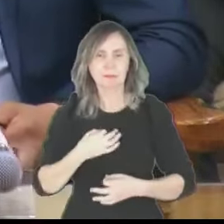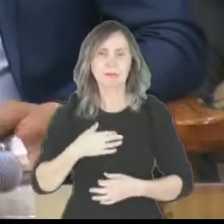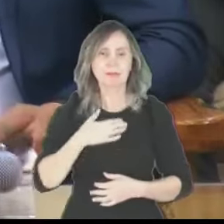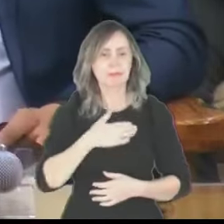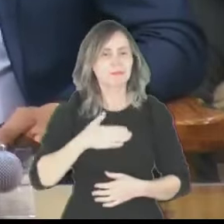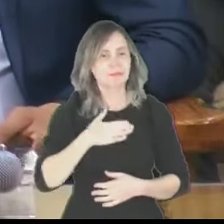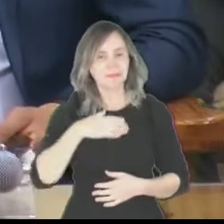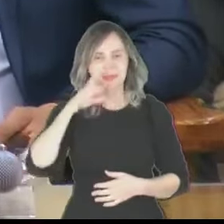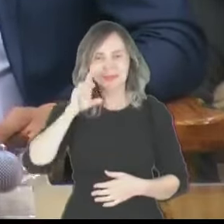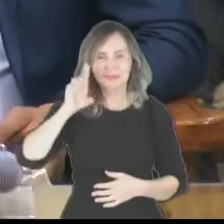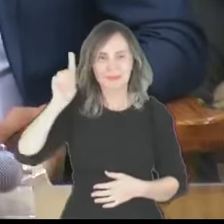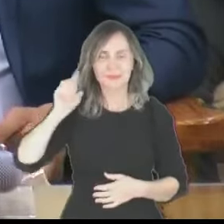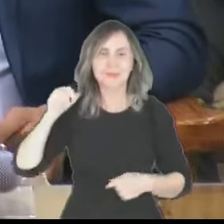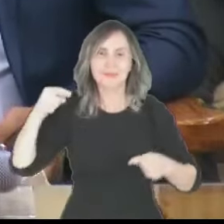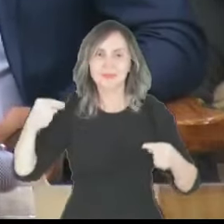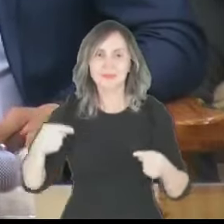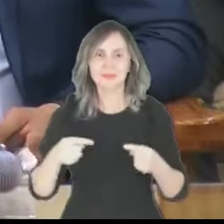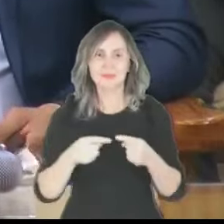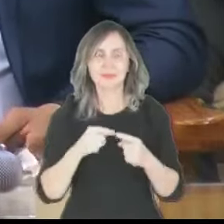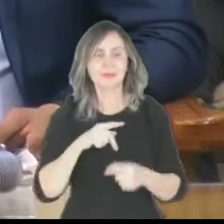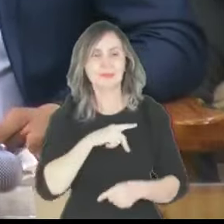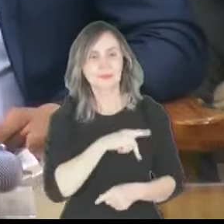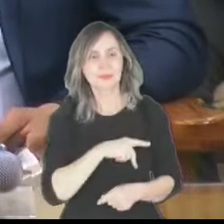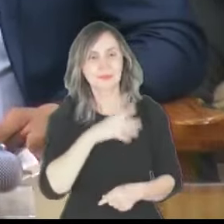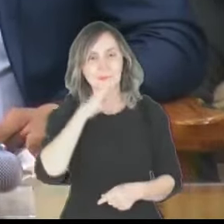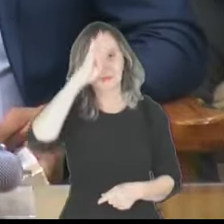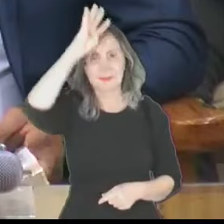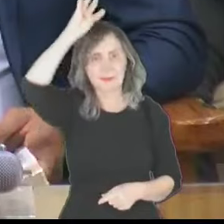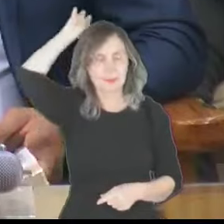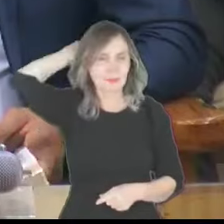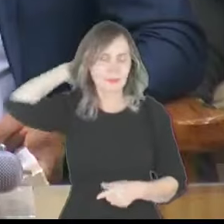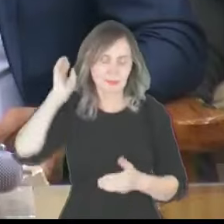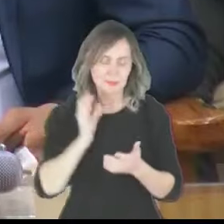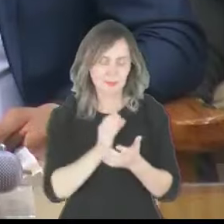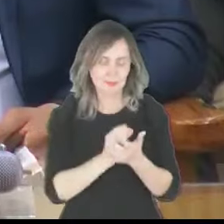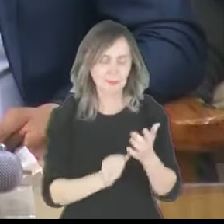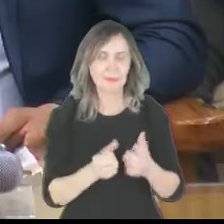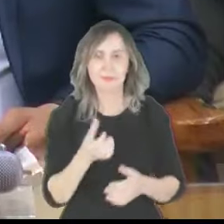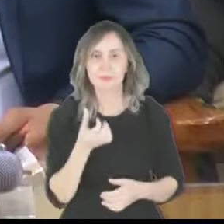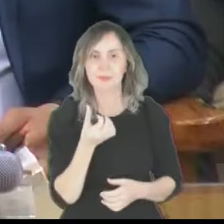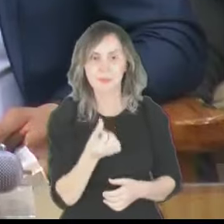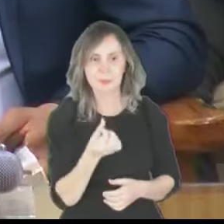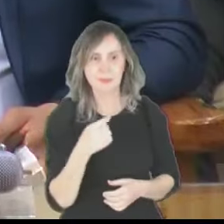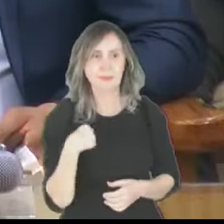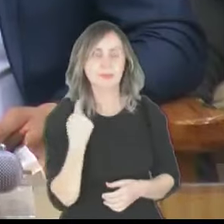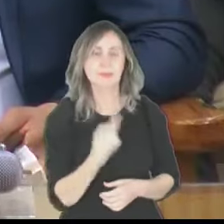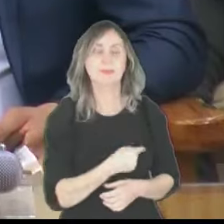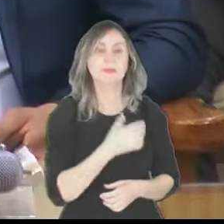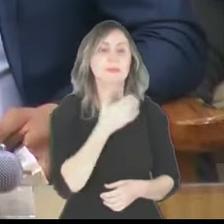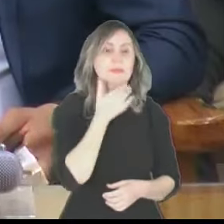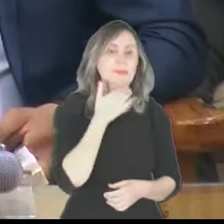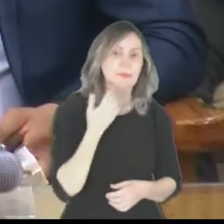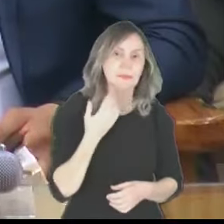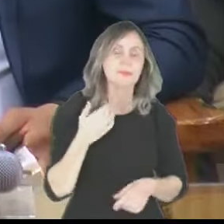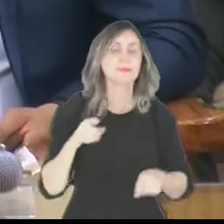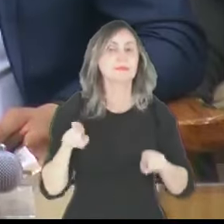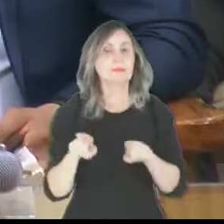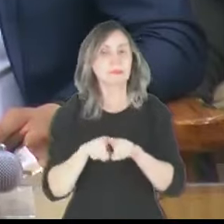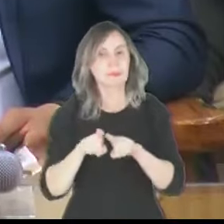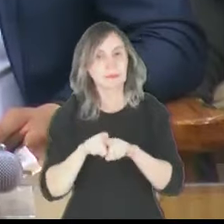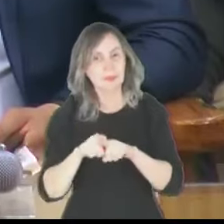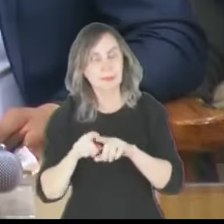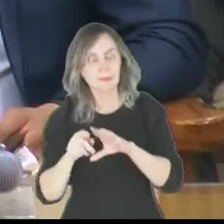Porque, segundo Paulo, Romano 6, com Ele morremos, com Ele também ressuscitaremos.